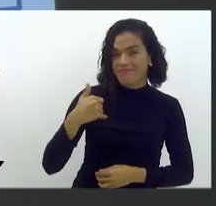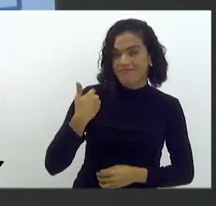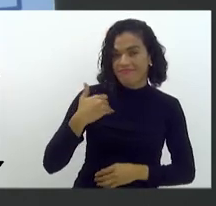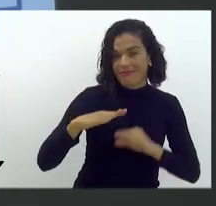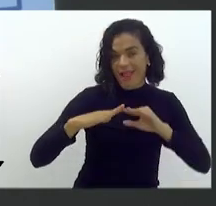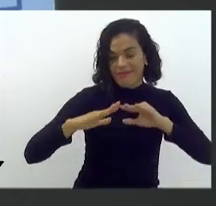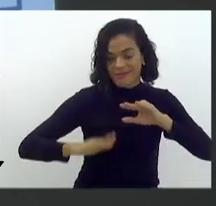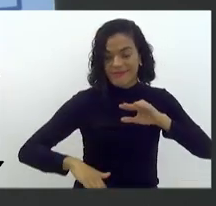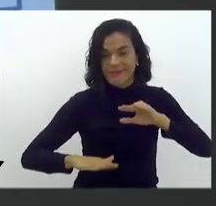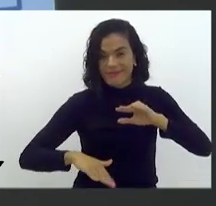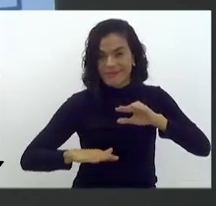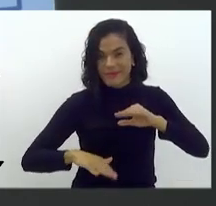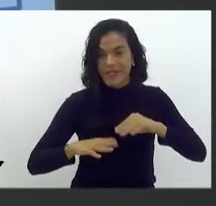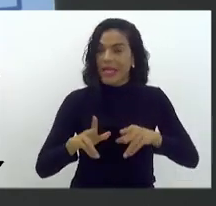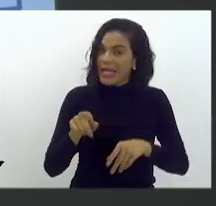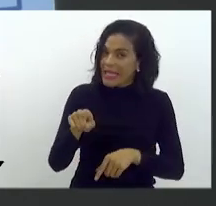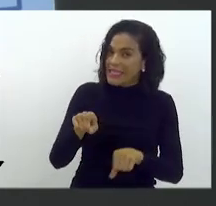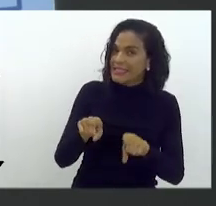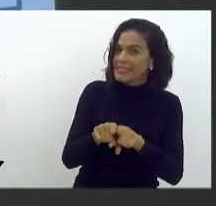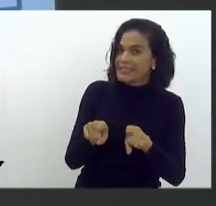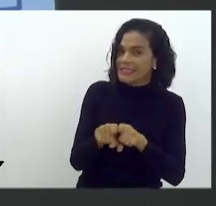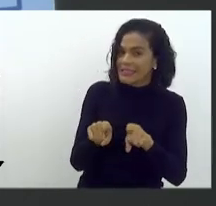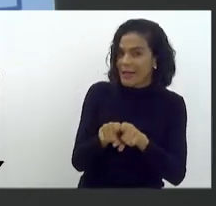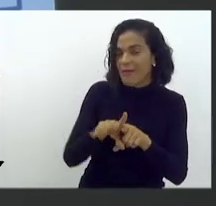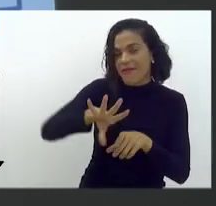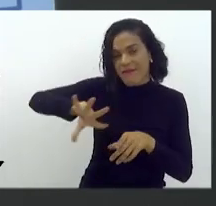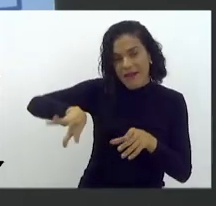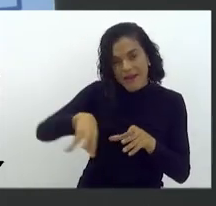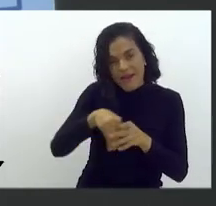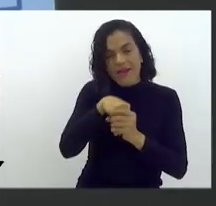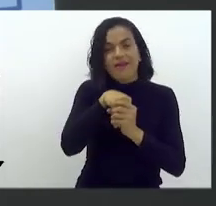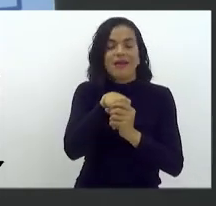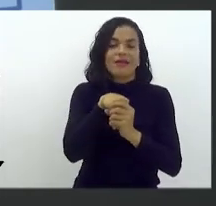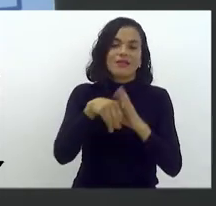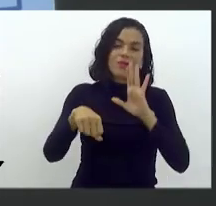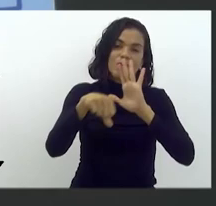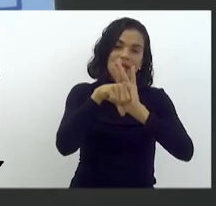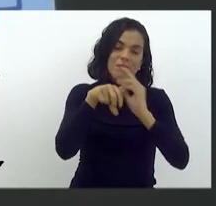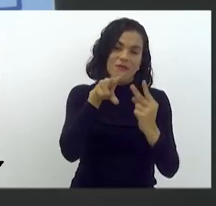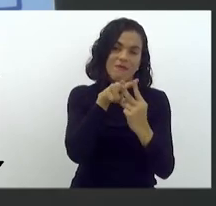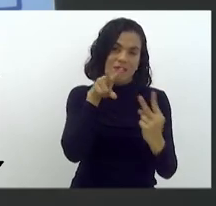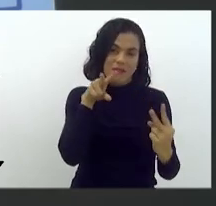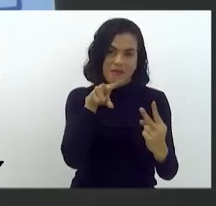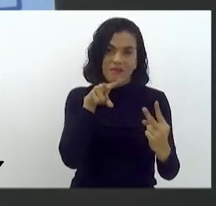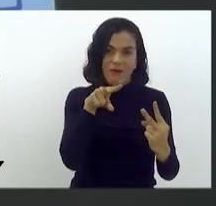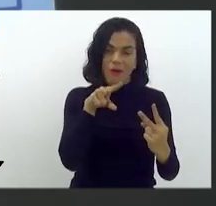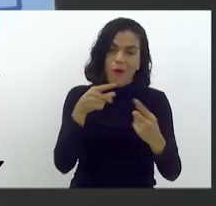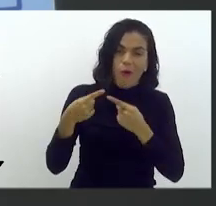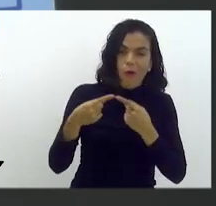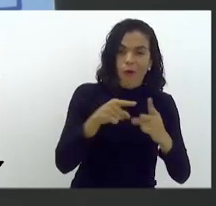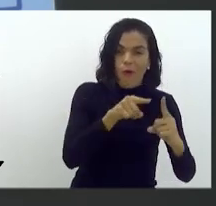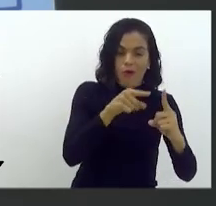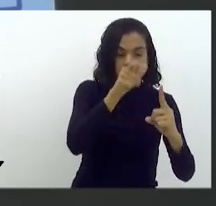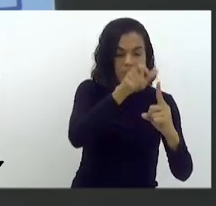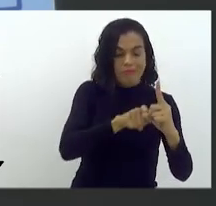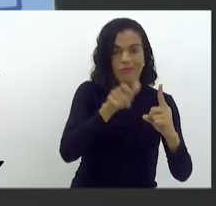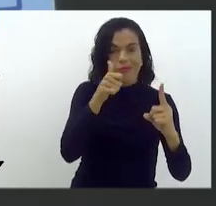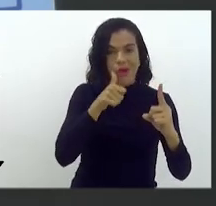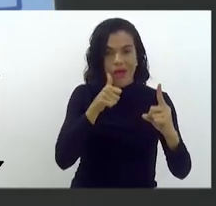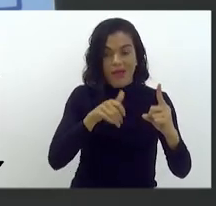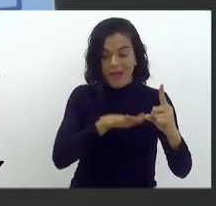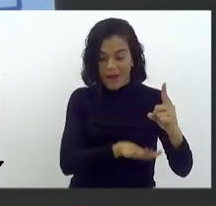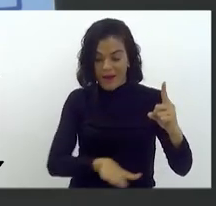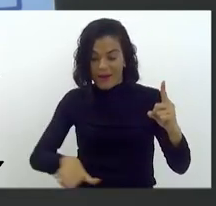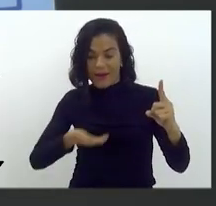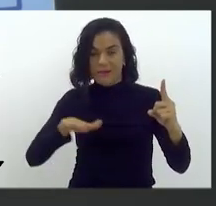condição Então esse também faz parte né dos Cyber crimes contra mulher infanto e